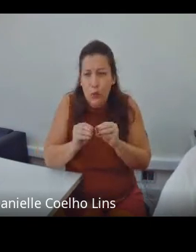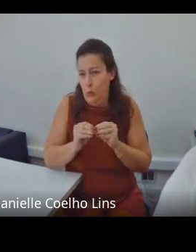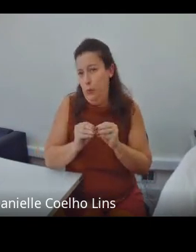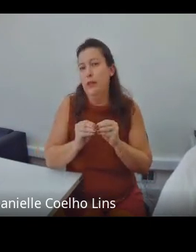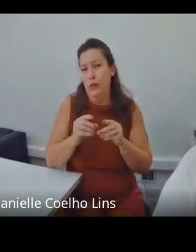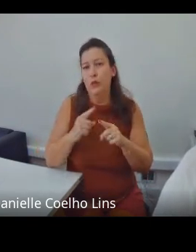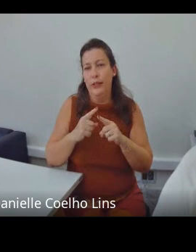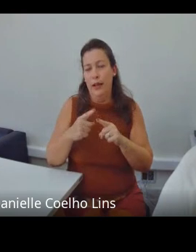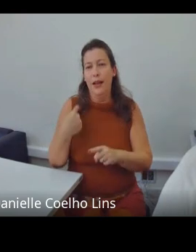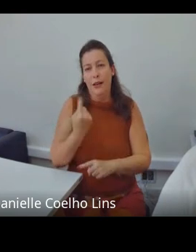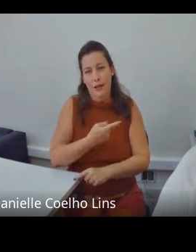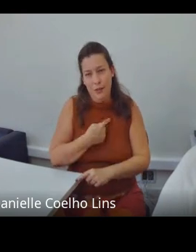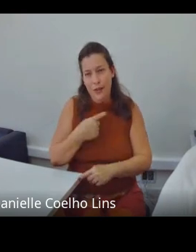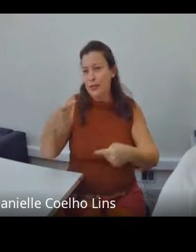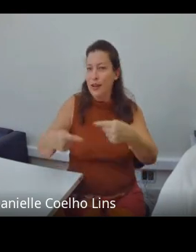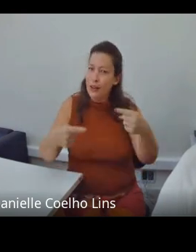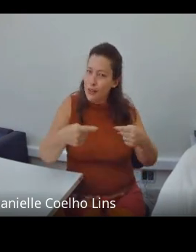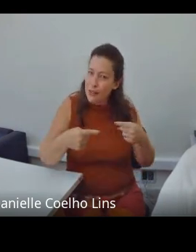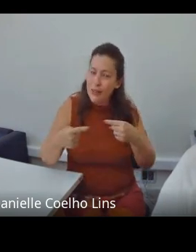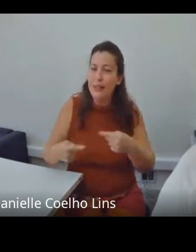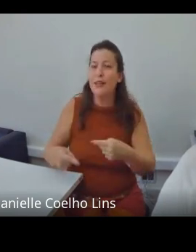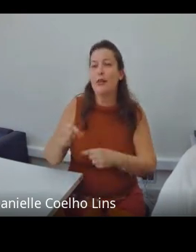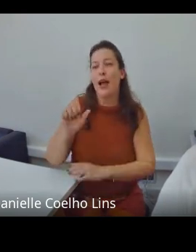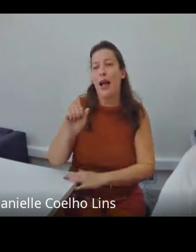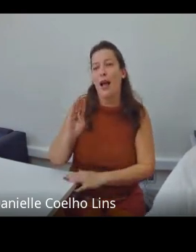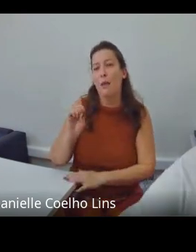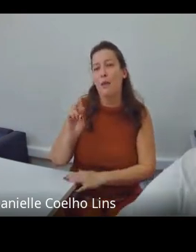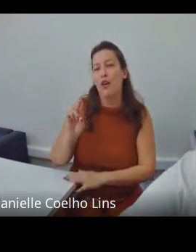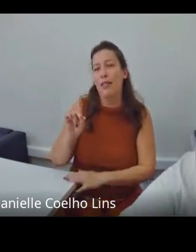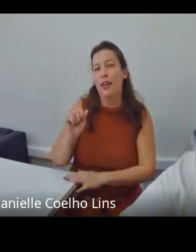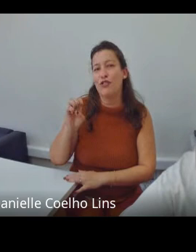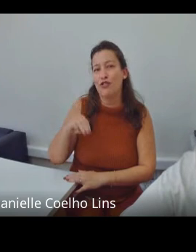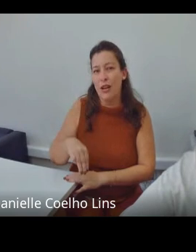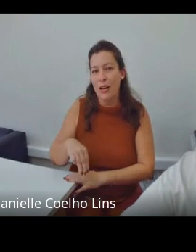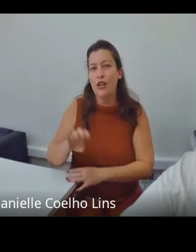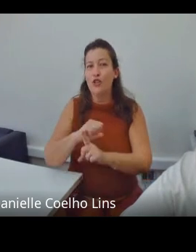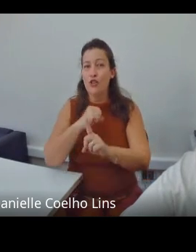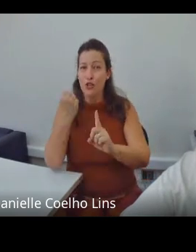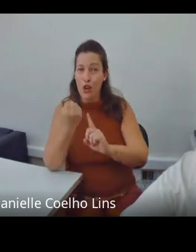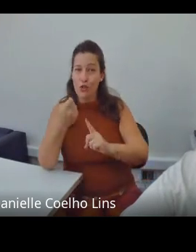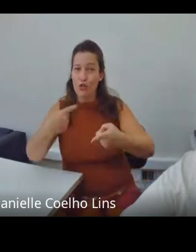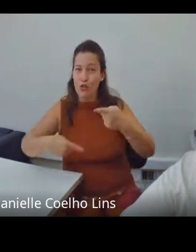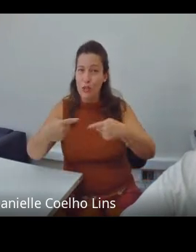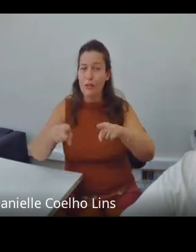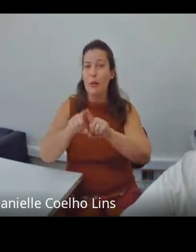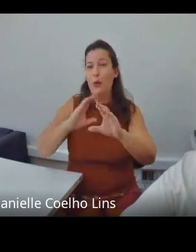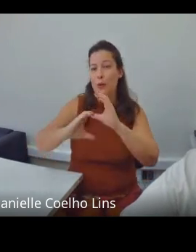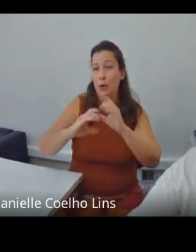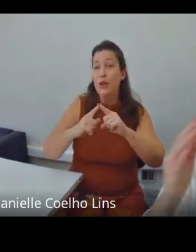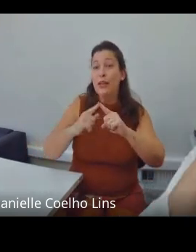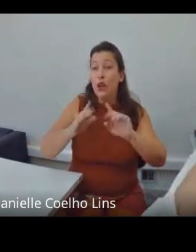uma abordagem mais sociodiscursiva e comunicativa. O que é isso? O foco é sempre na